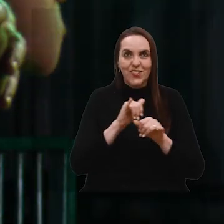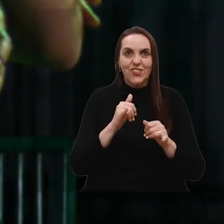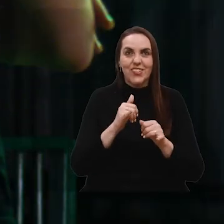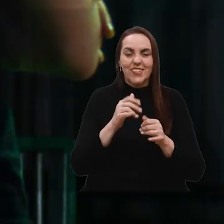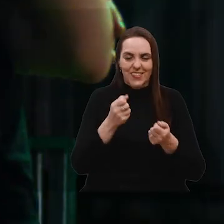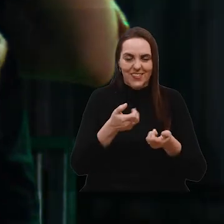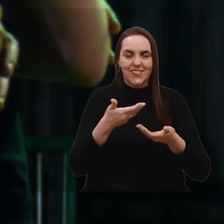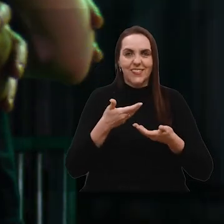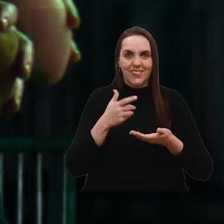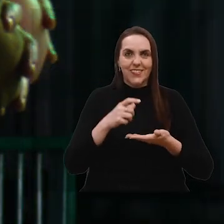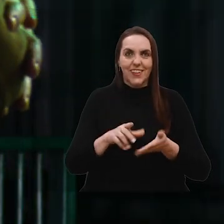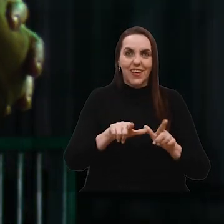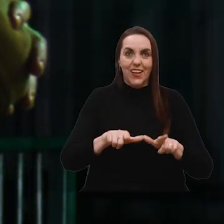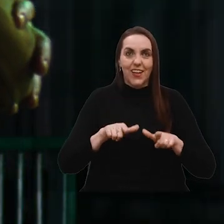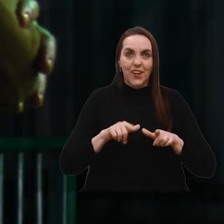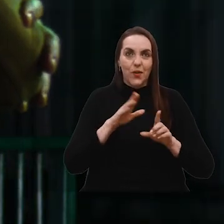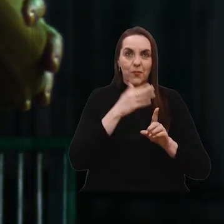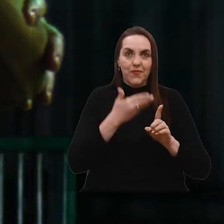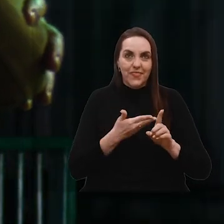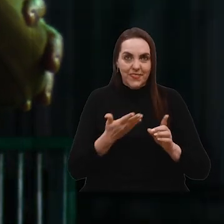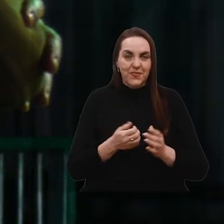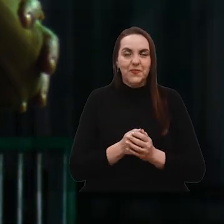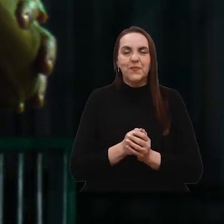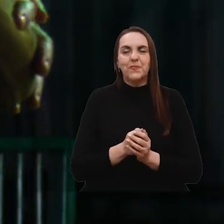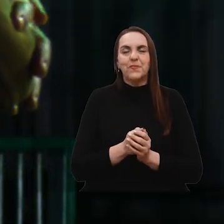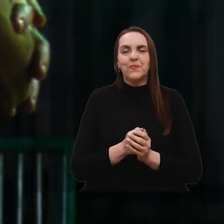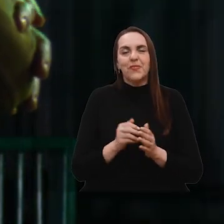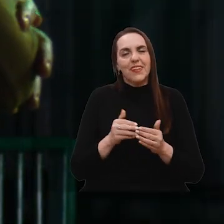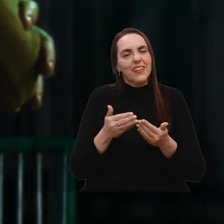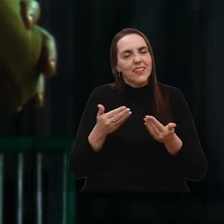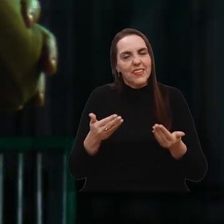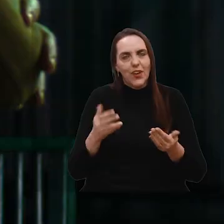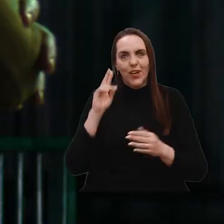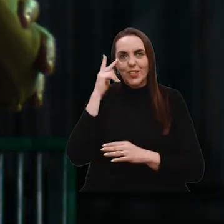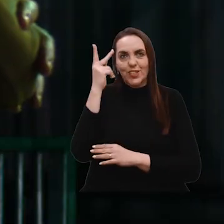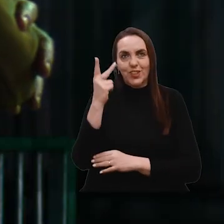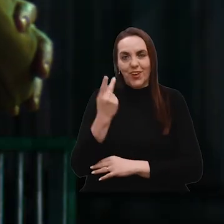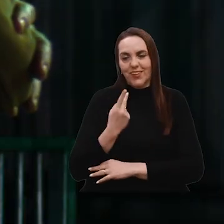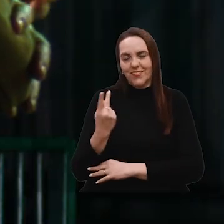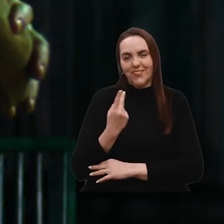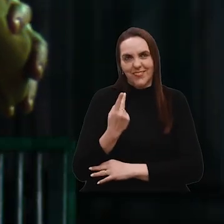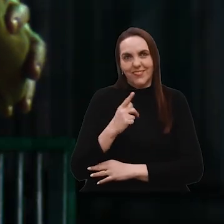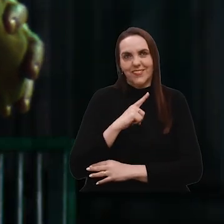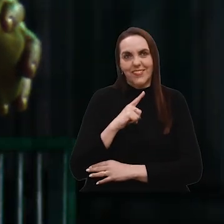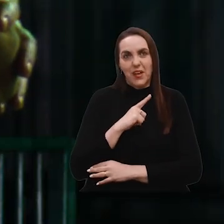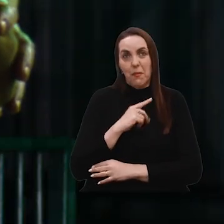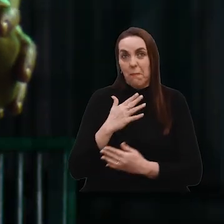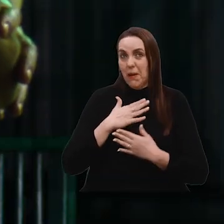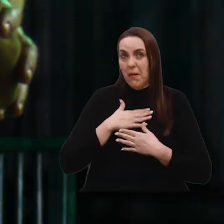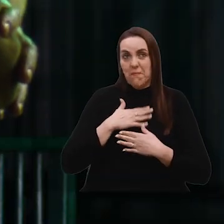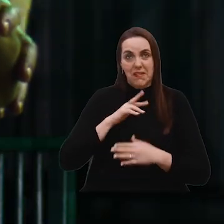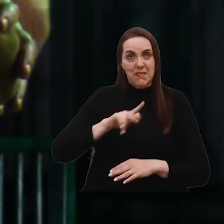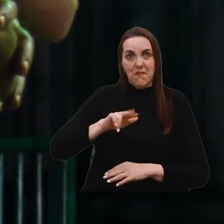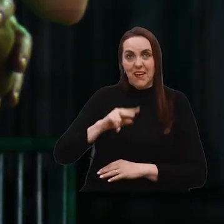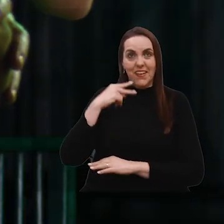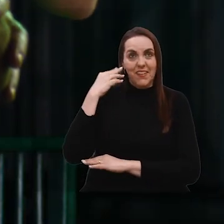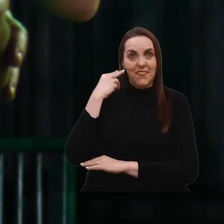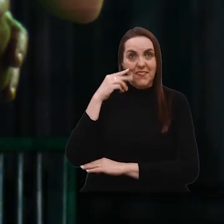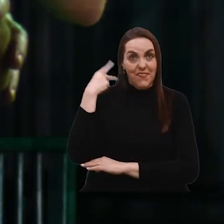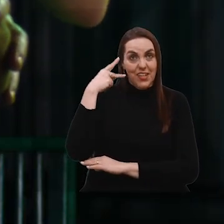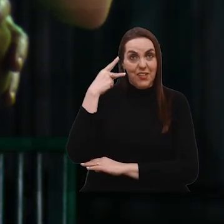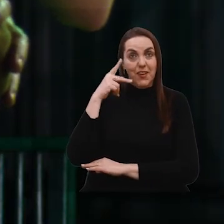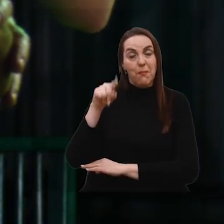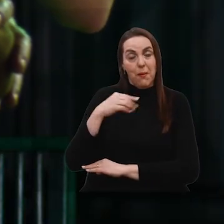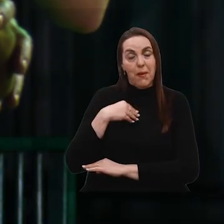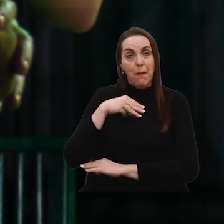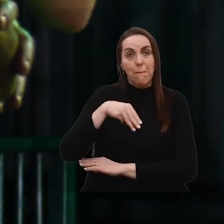ela poderia me dar essa notícia, né, de receber essa comenda. Então, pela história que a gente tem, e para